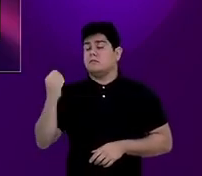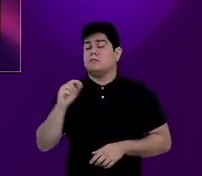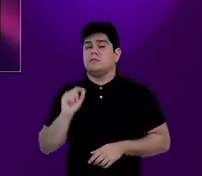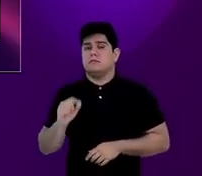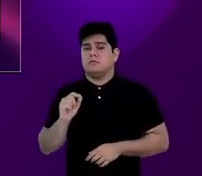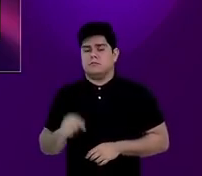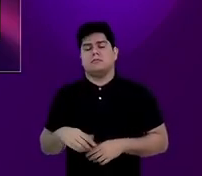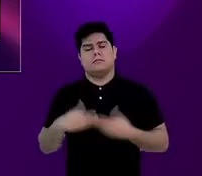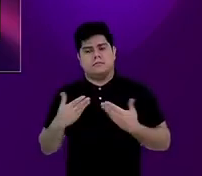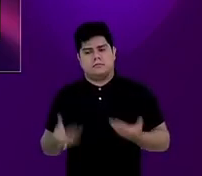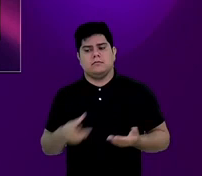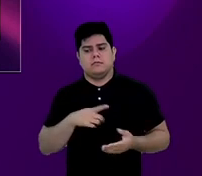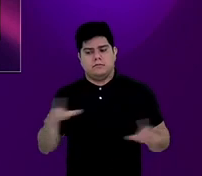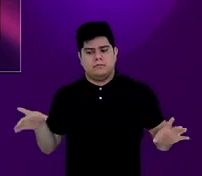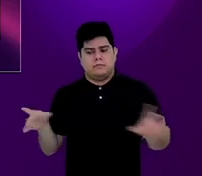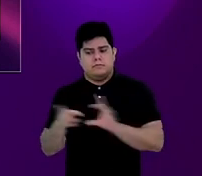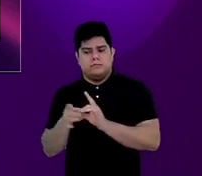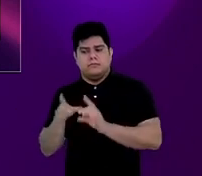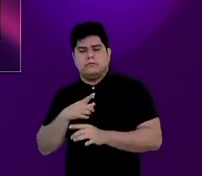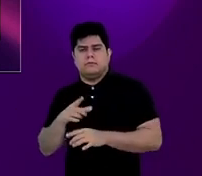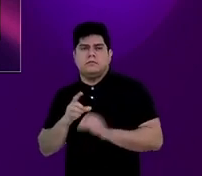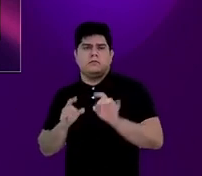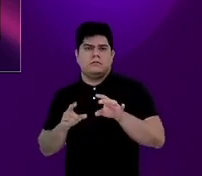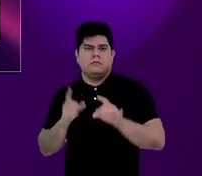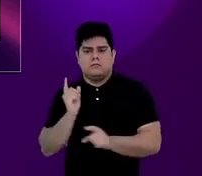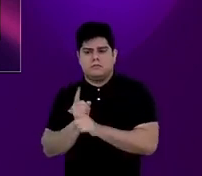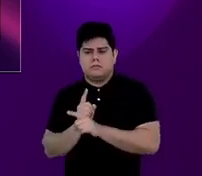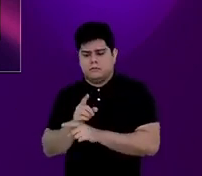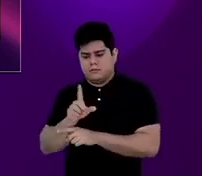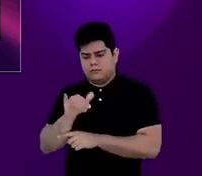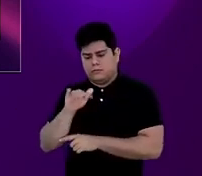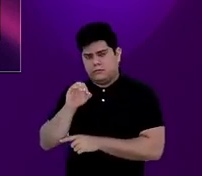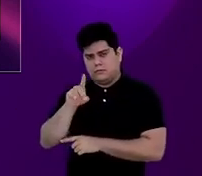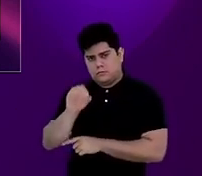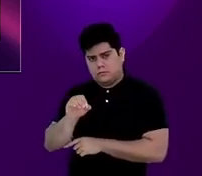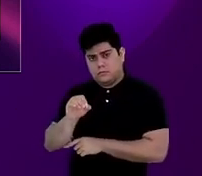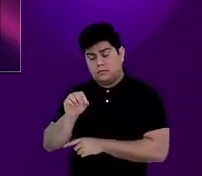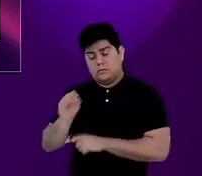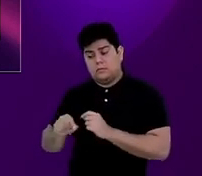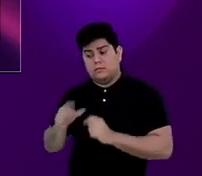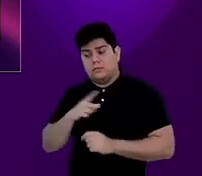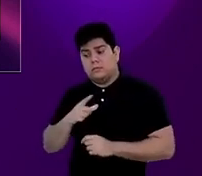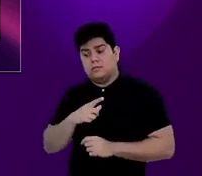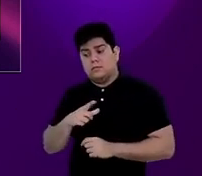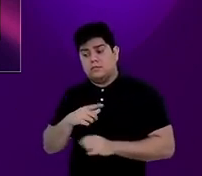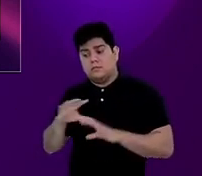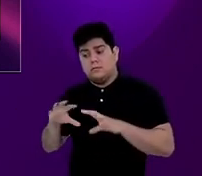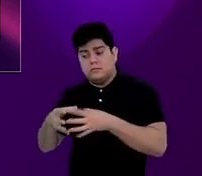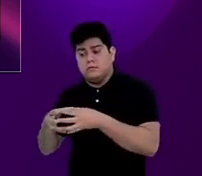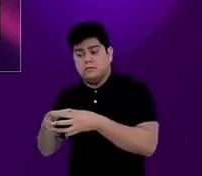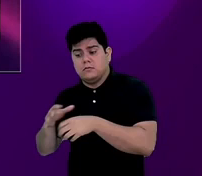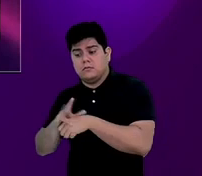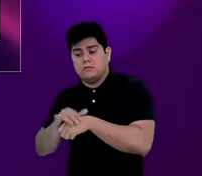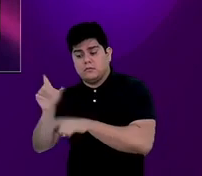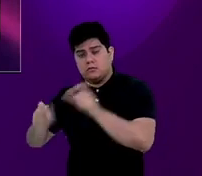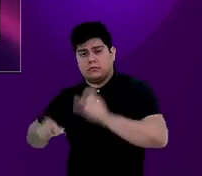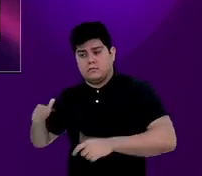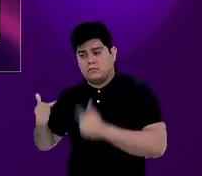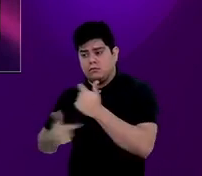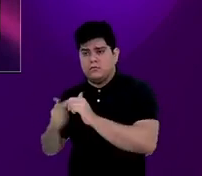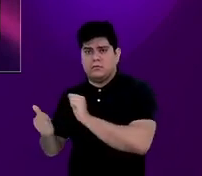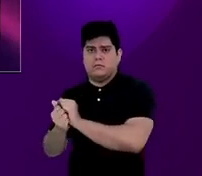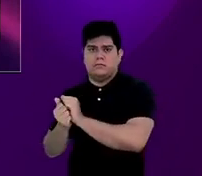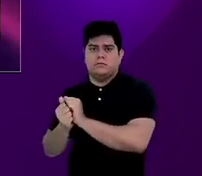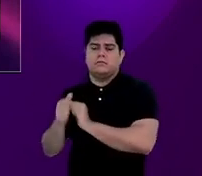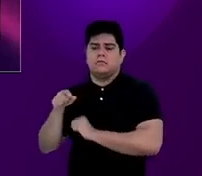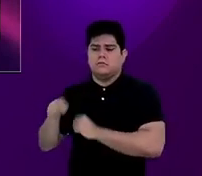sim também associado, que não adianta só você achar o linfonodo sentinela, é você ter um grupo de patologistas que trabalham junto com você. Que